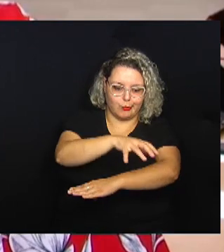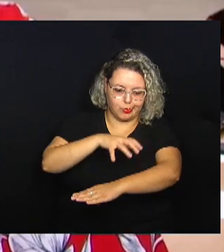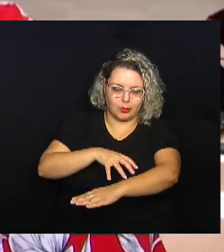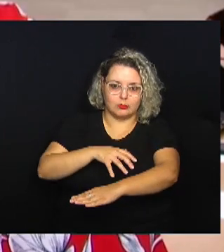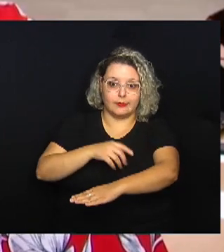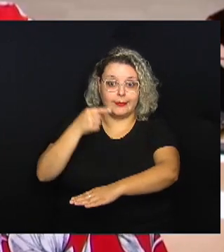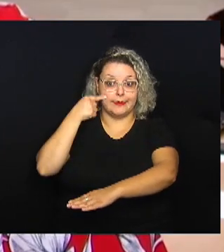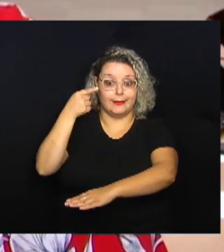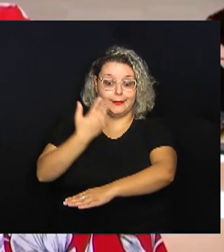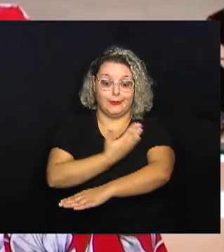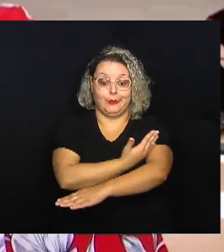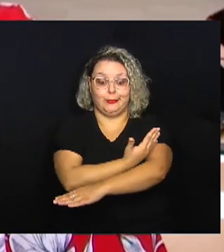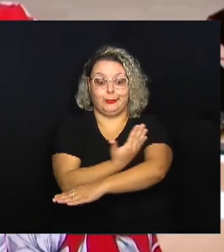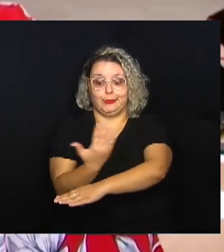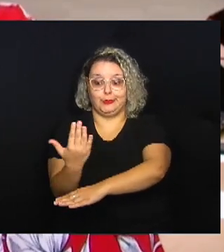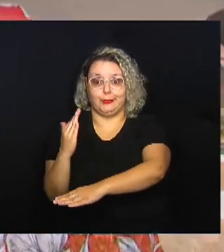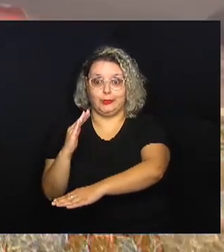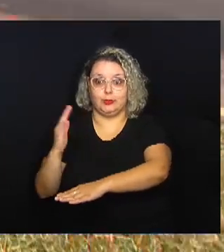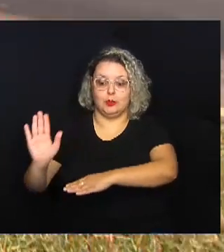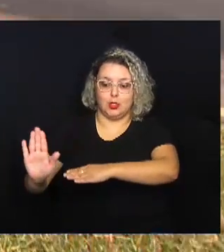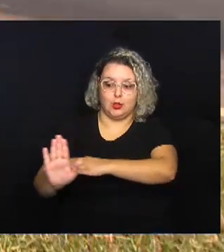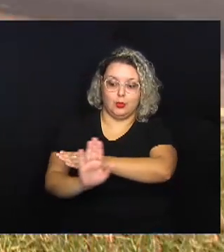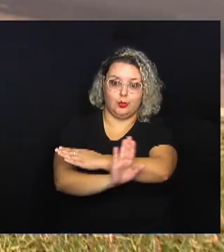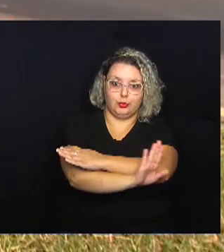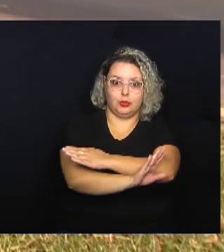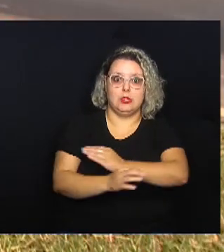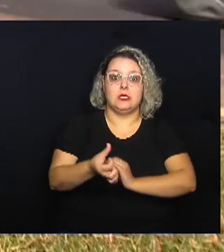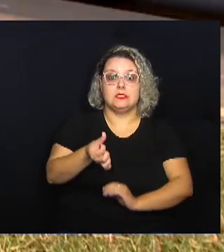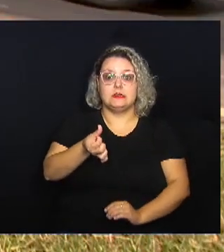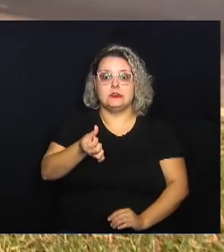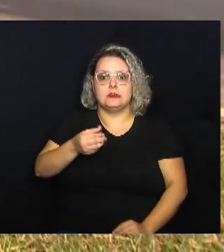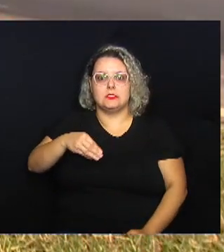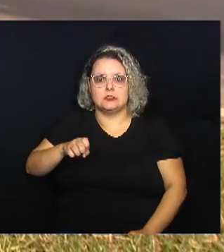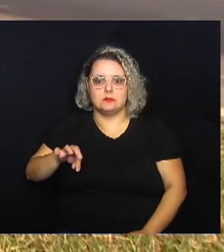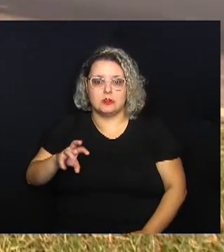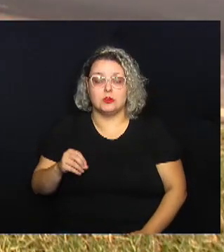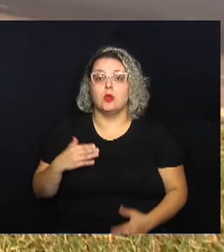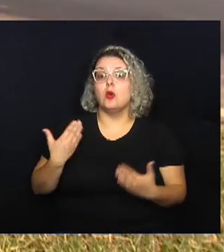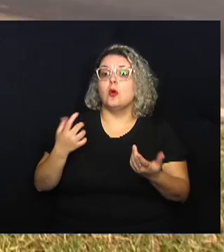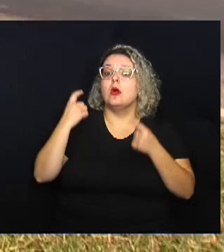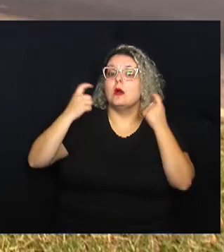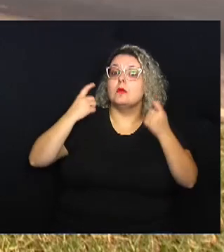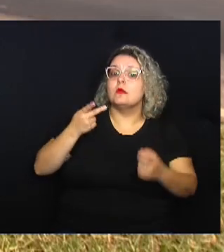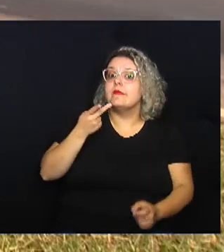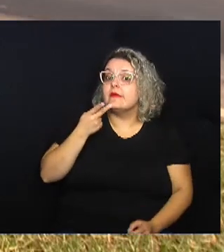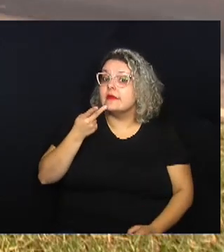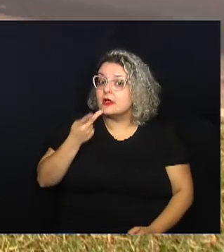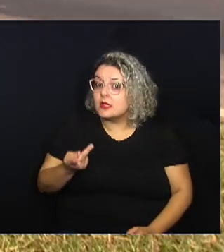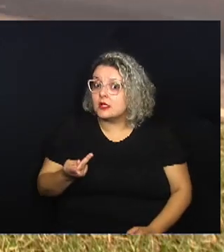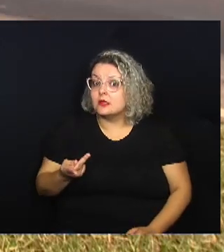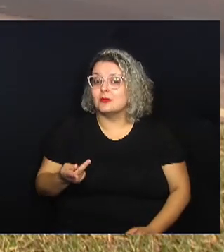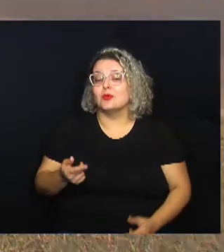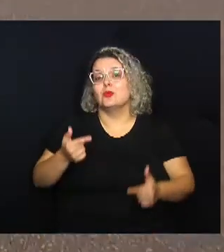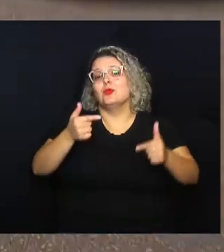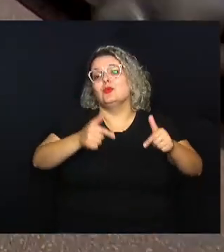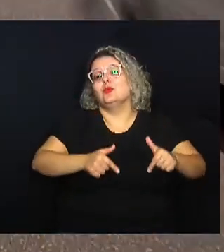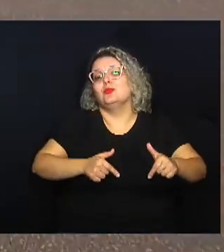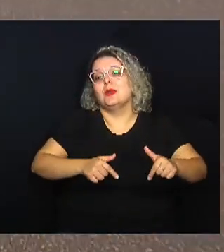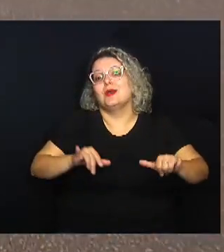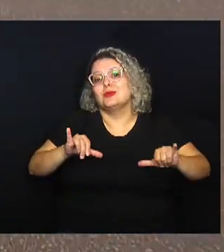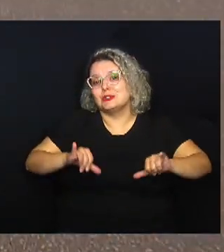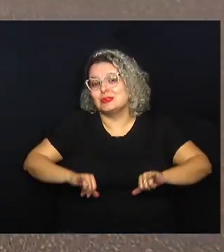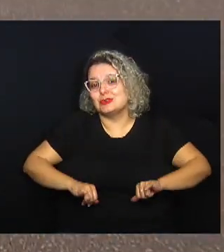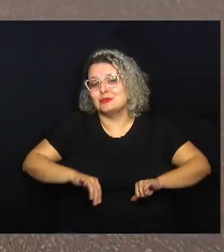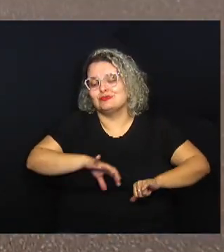muros né de 6 metros qual que é a nossa preocupação a gente está falando de um território que já sofre um processo de